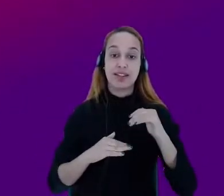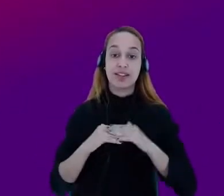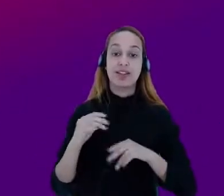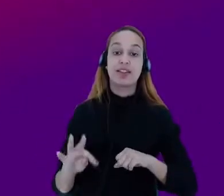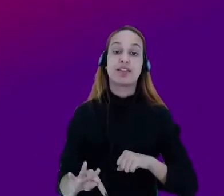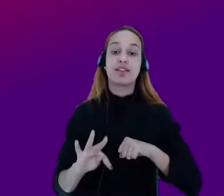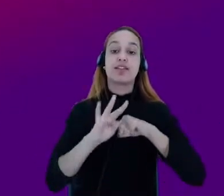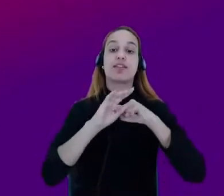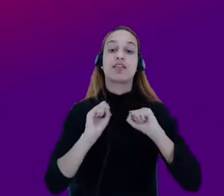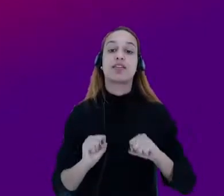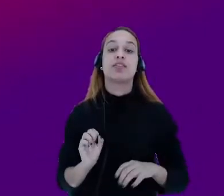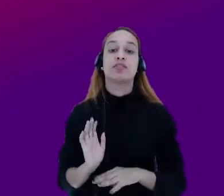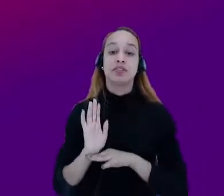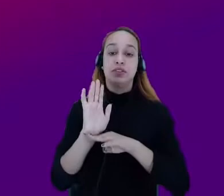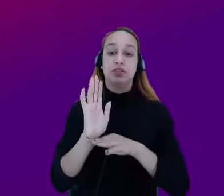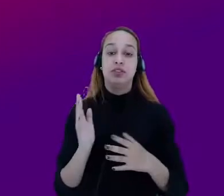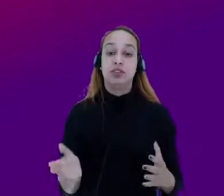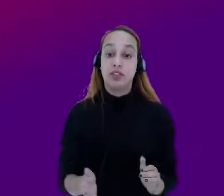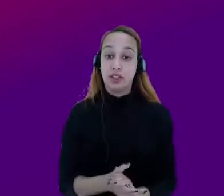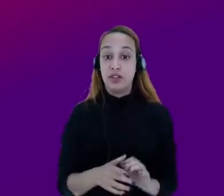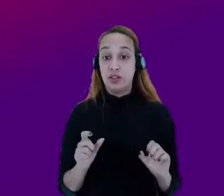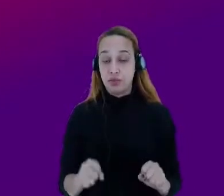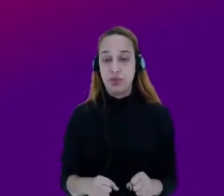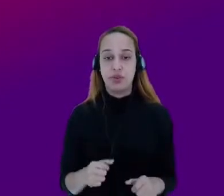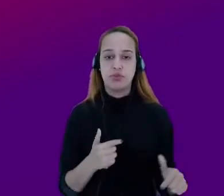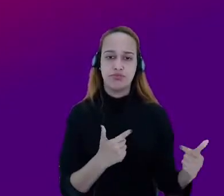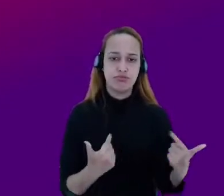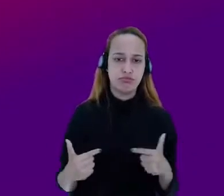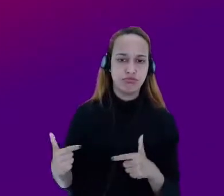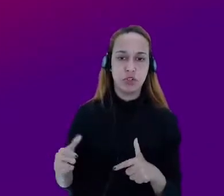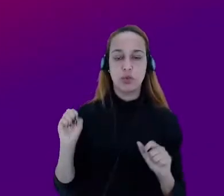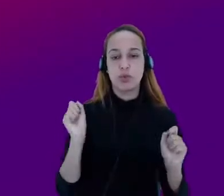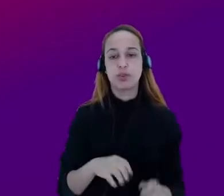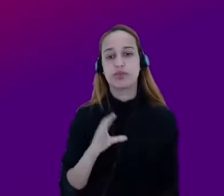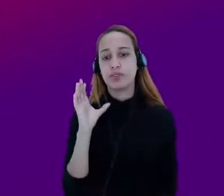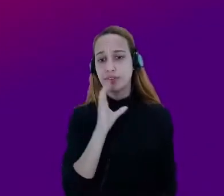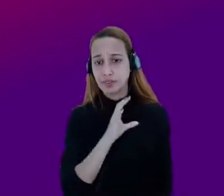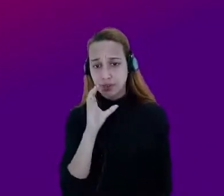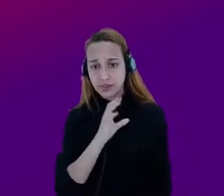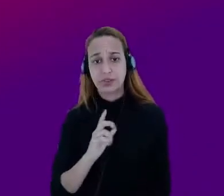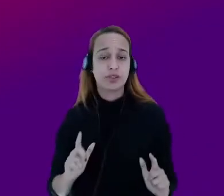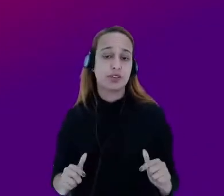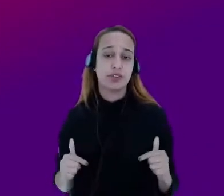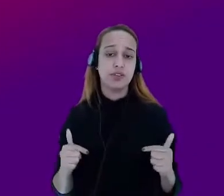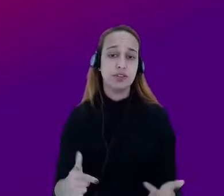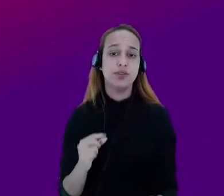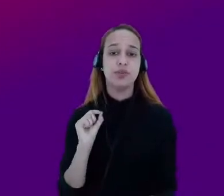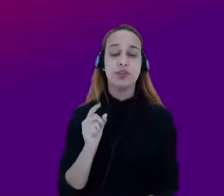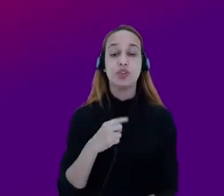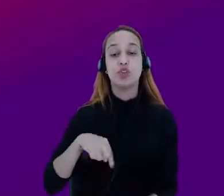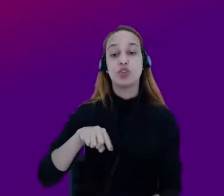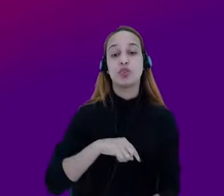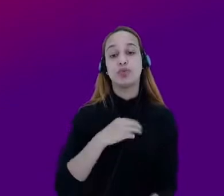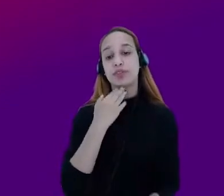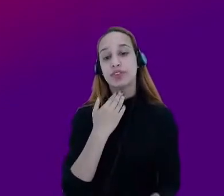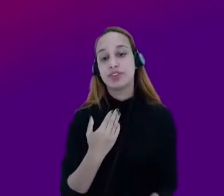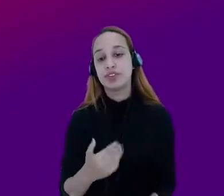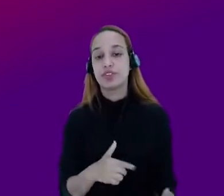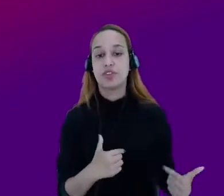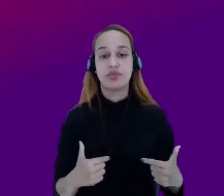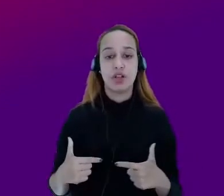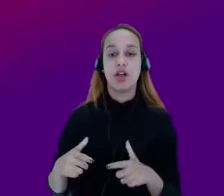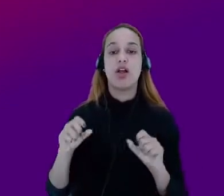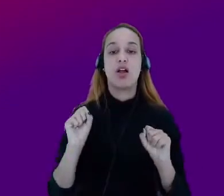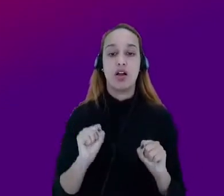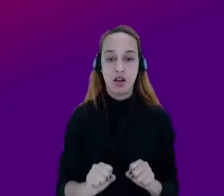para poder fazer com que o fluxo de trabalho seja mais rápido, fazer com que a nossa demanda operacional seja eficiente,